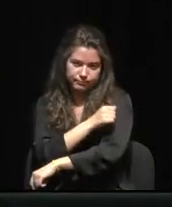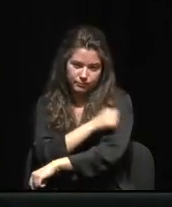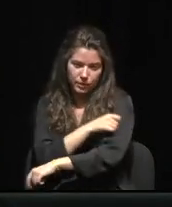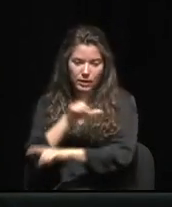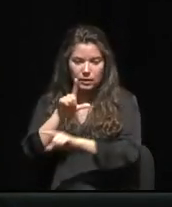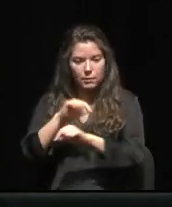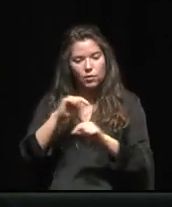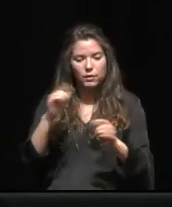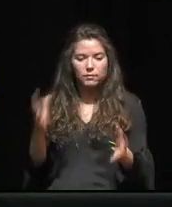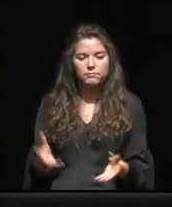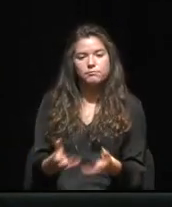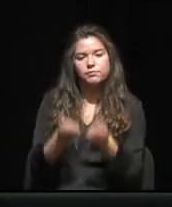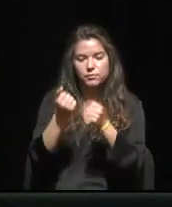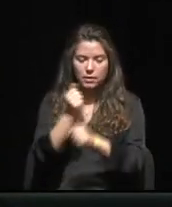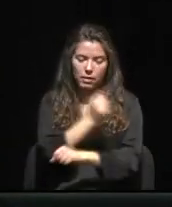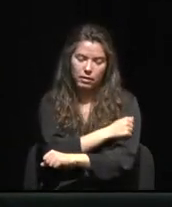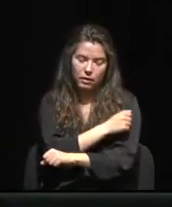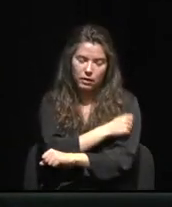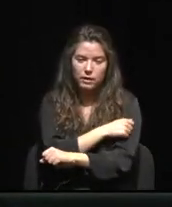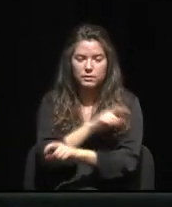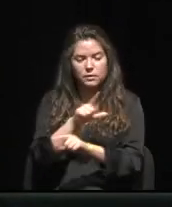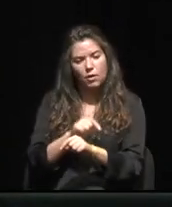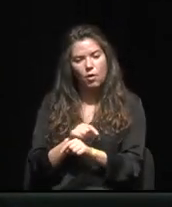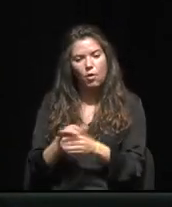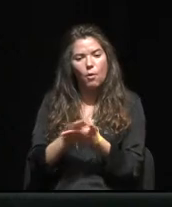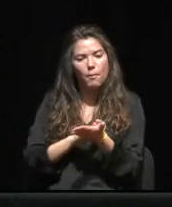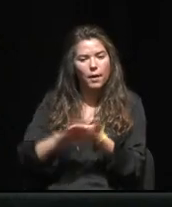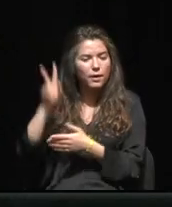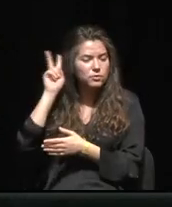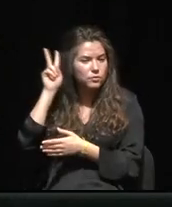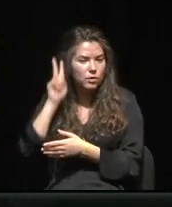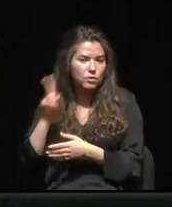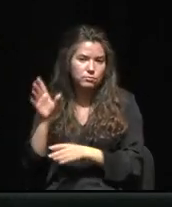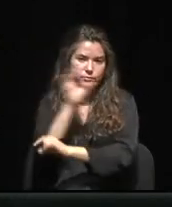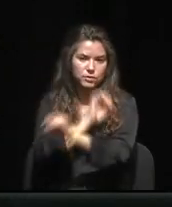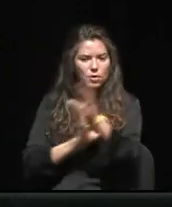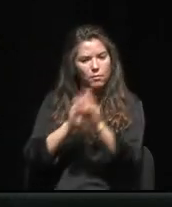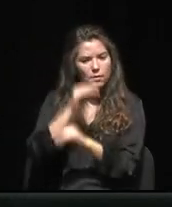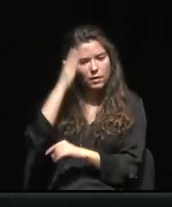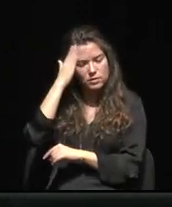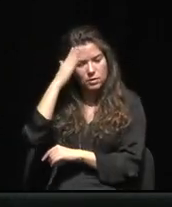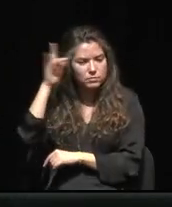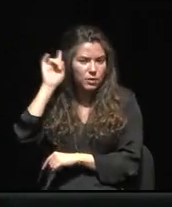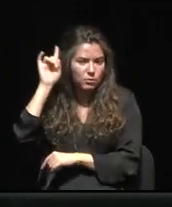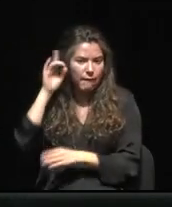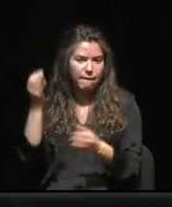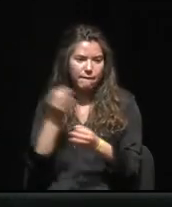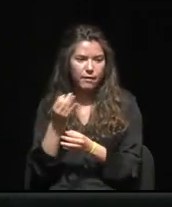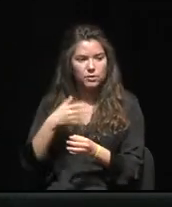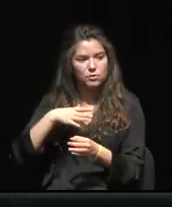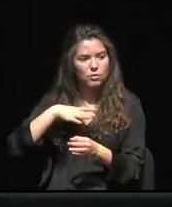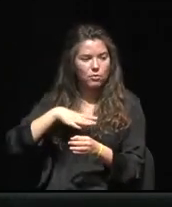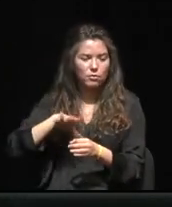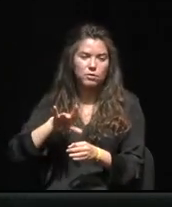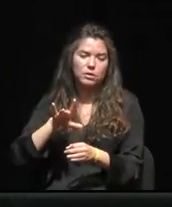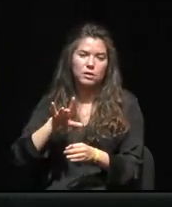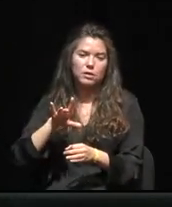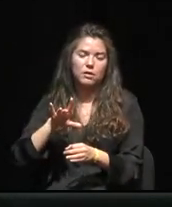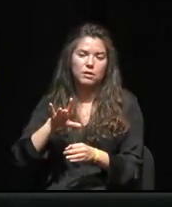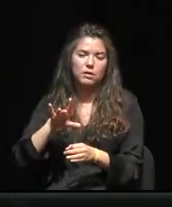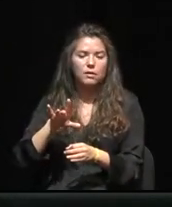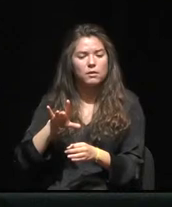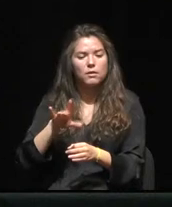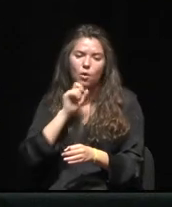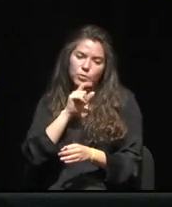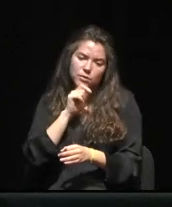Regeneração Urbana com base nestes valores europeus que nos parecem bastante e importantes e portanto não queria deixar aqui de e